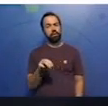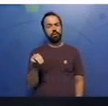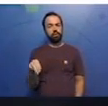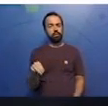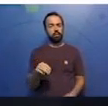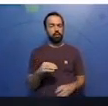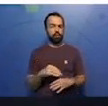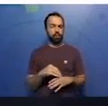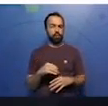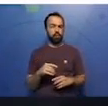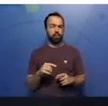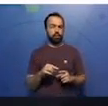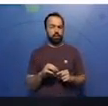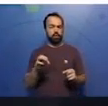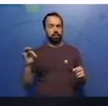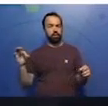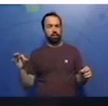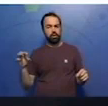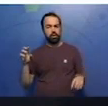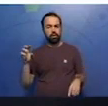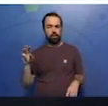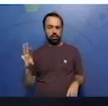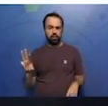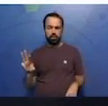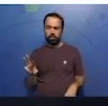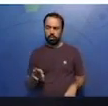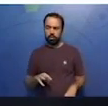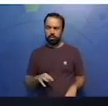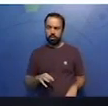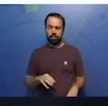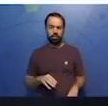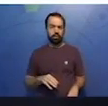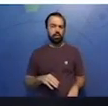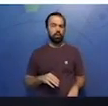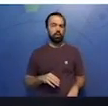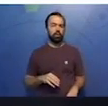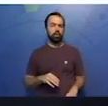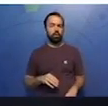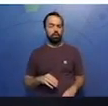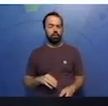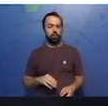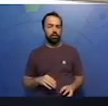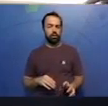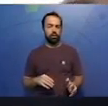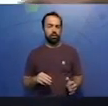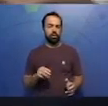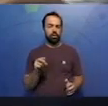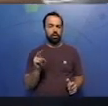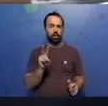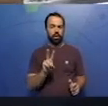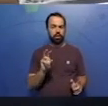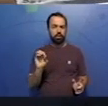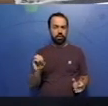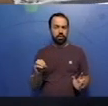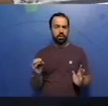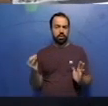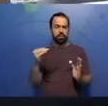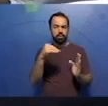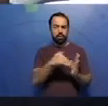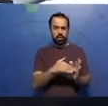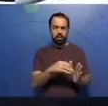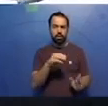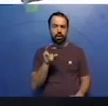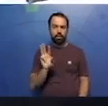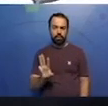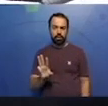que quando alguém pergunta as horas e o outro responde 20 para as 3, o que significa? Significa que só faltam